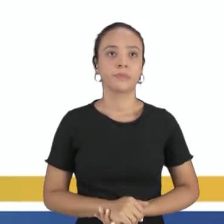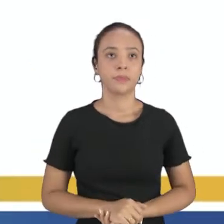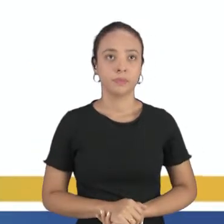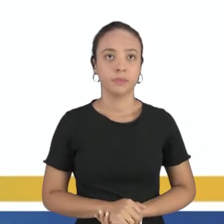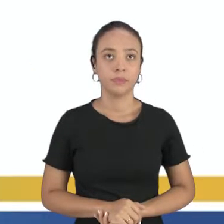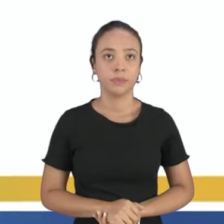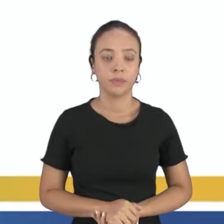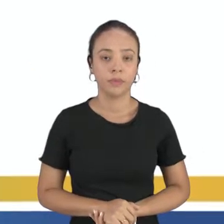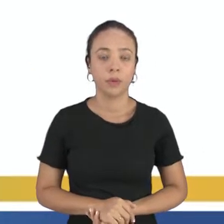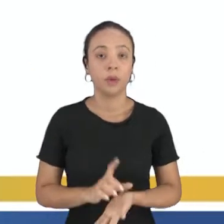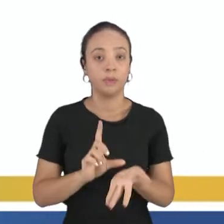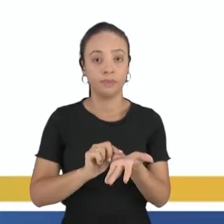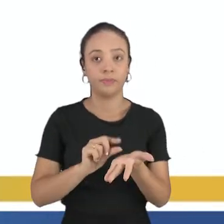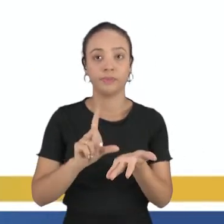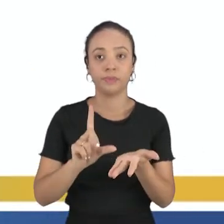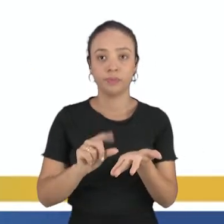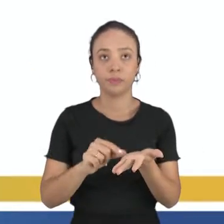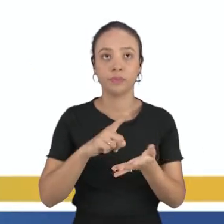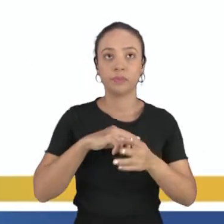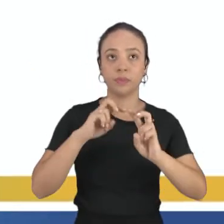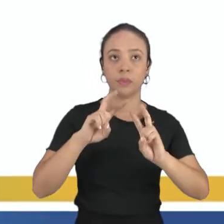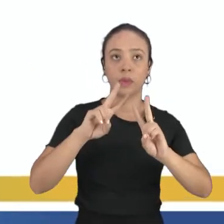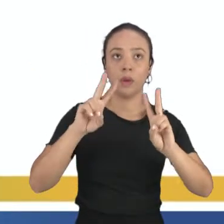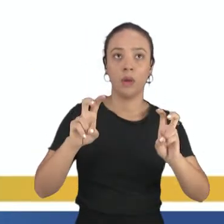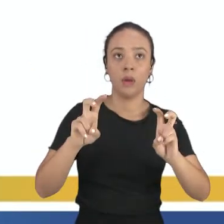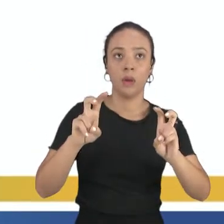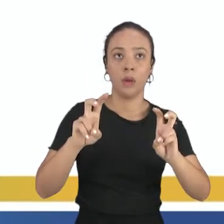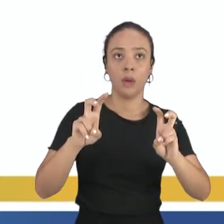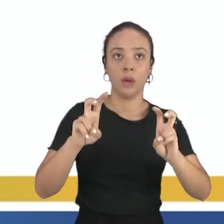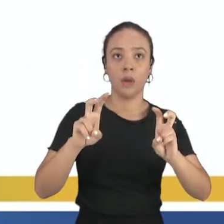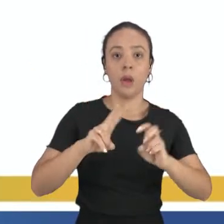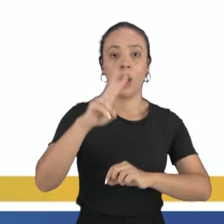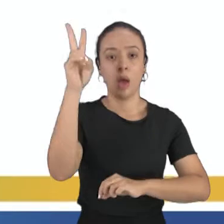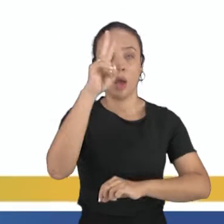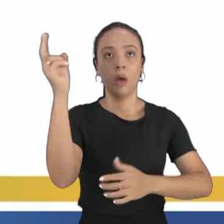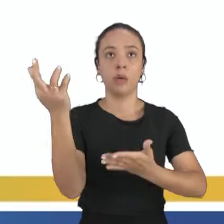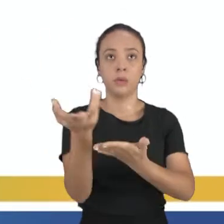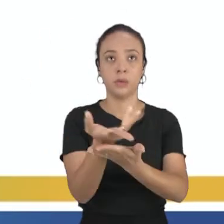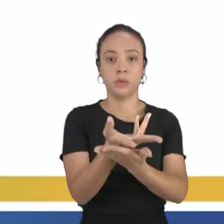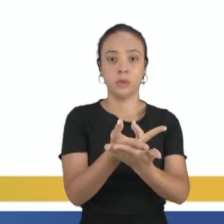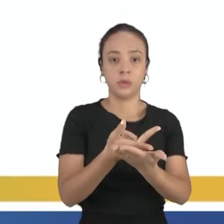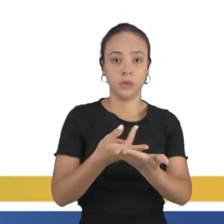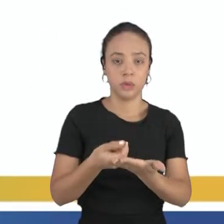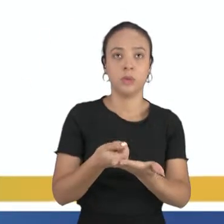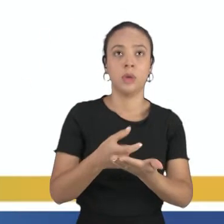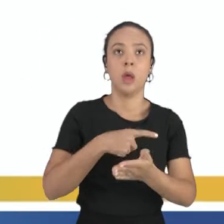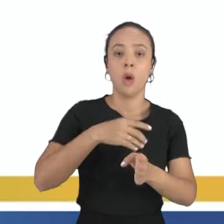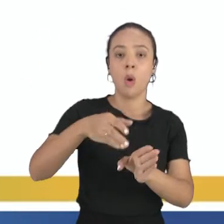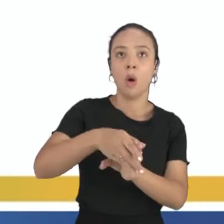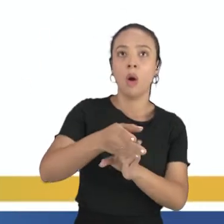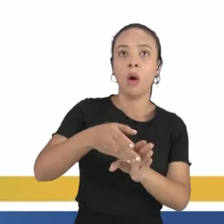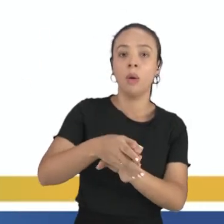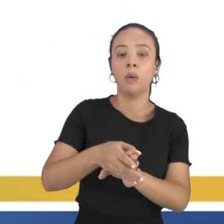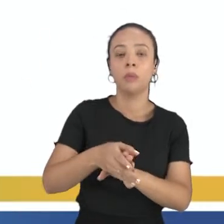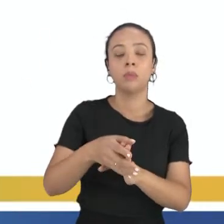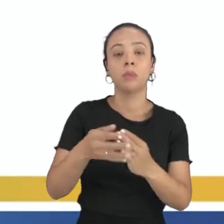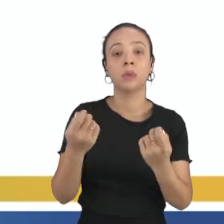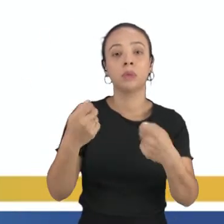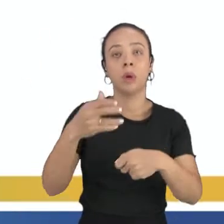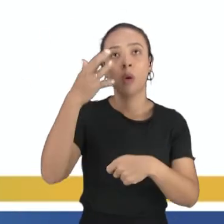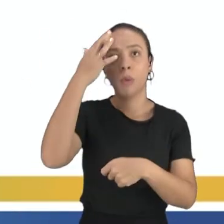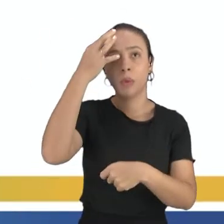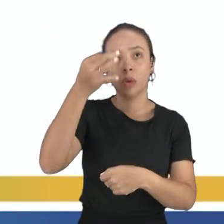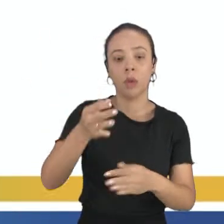www.culturagenial.com. E o artigo está intitulado como História da Arte, um guia cronológico para entender os